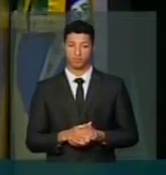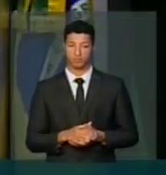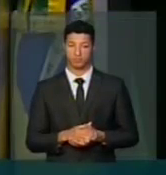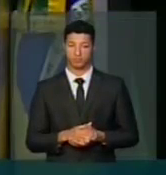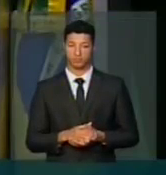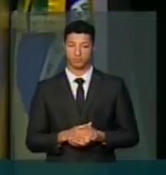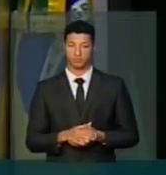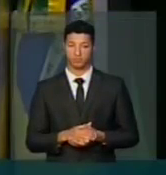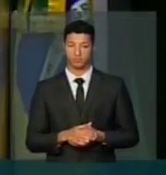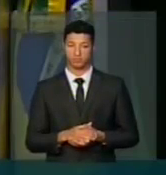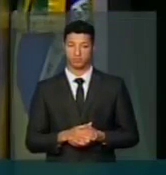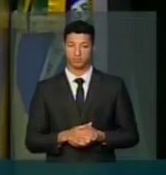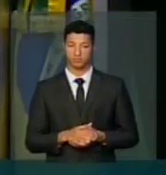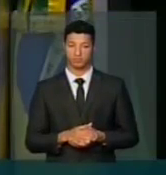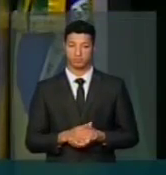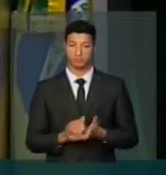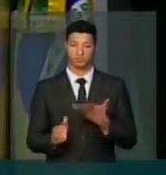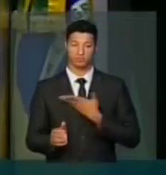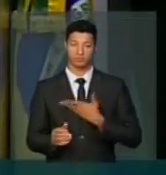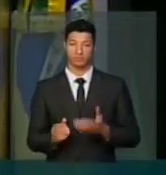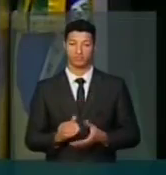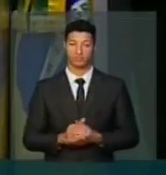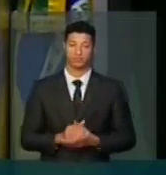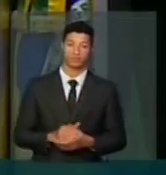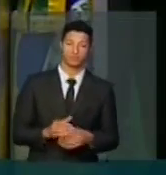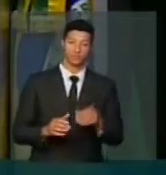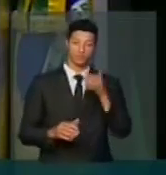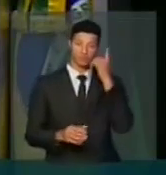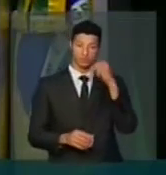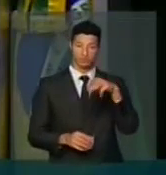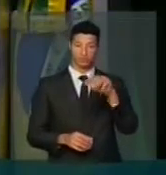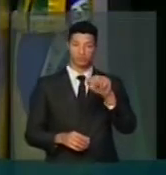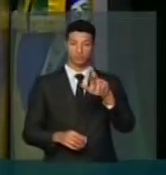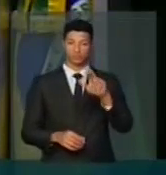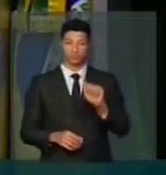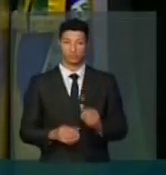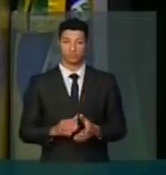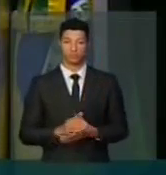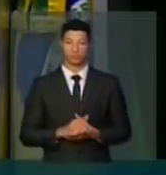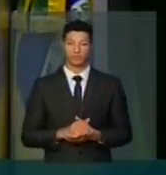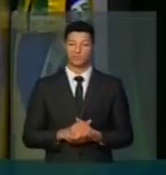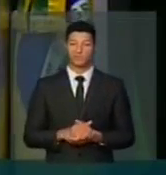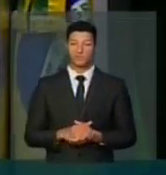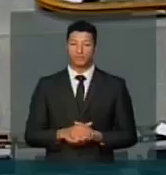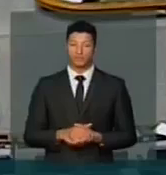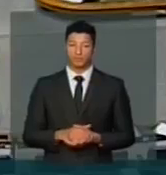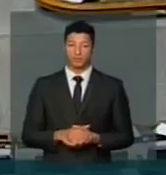Concedo a parte com muita alegria, minha amiga, grande deputada Mara Gabrilli.